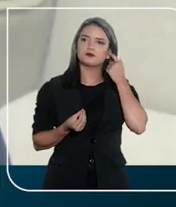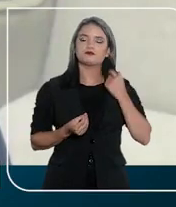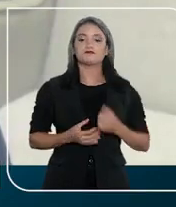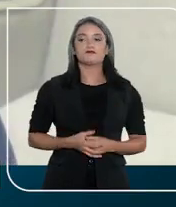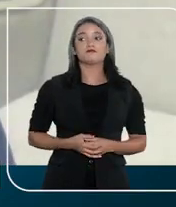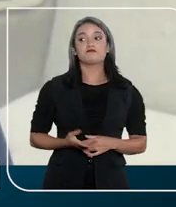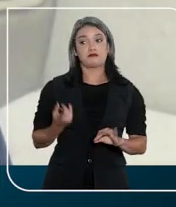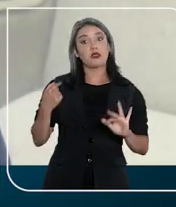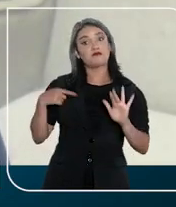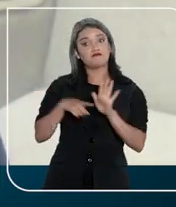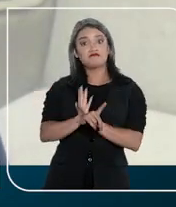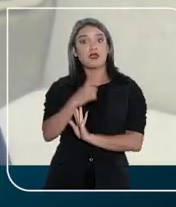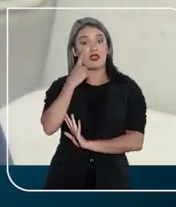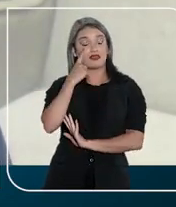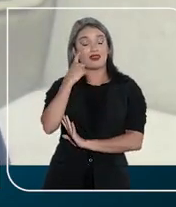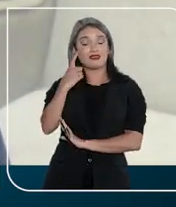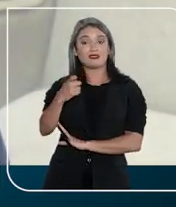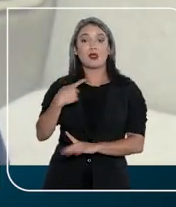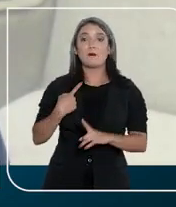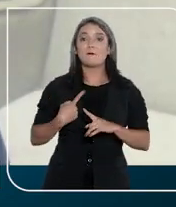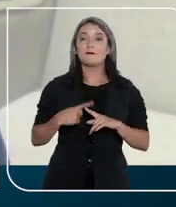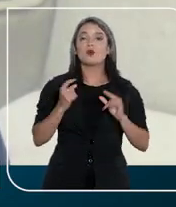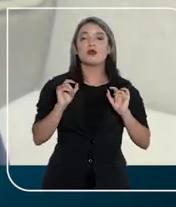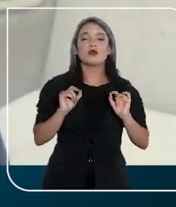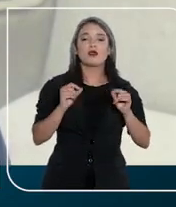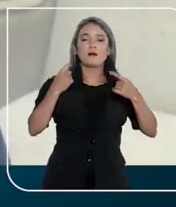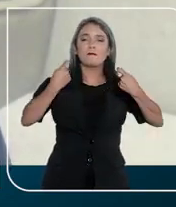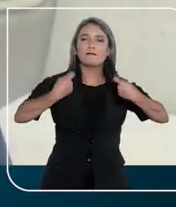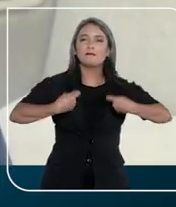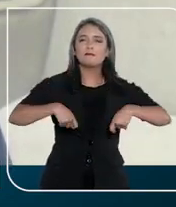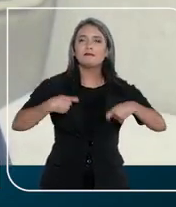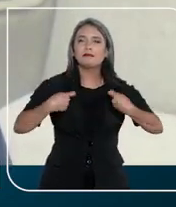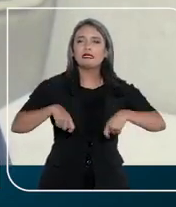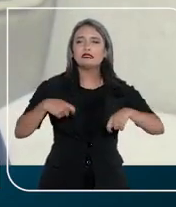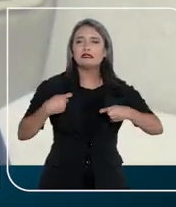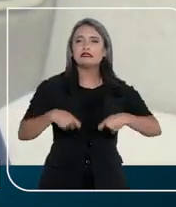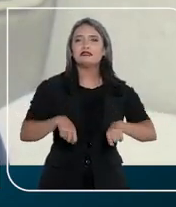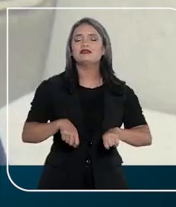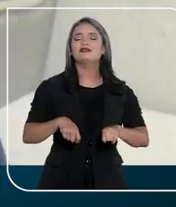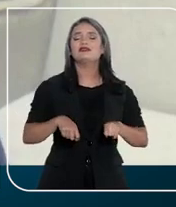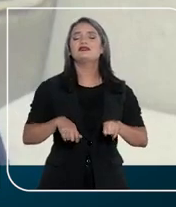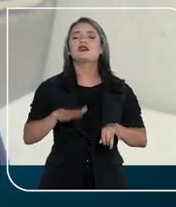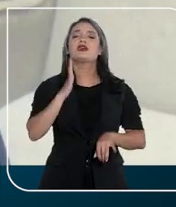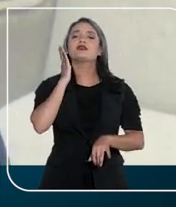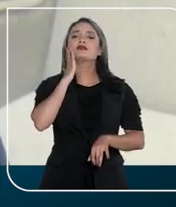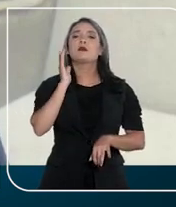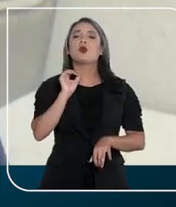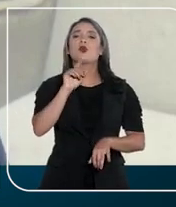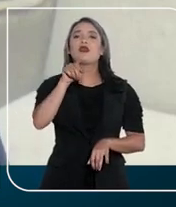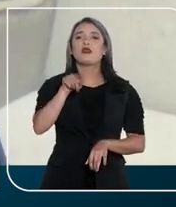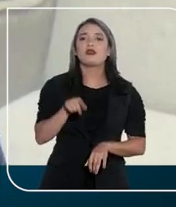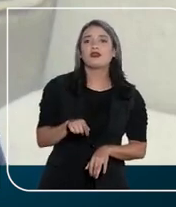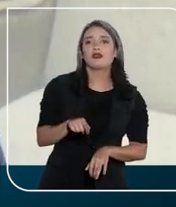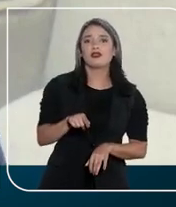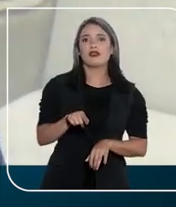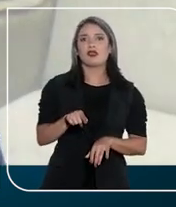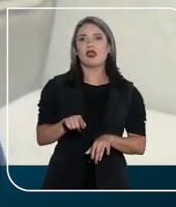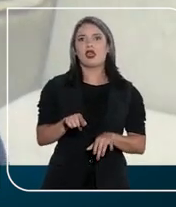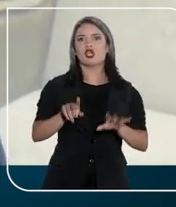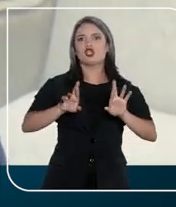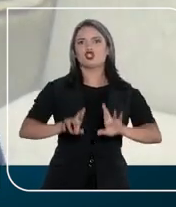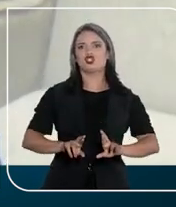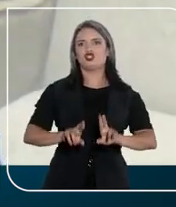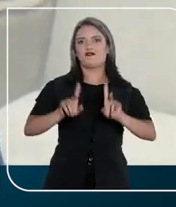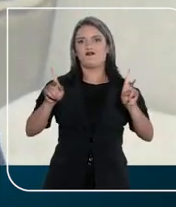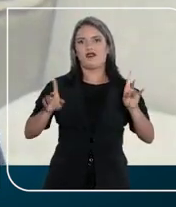muito interessante, porque assim, a gente tem que definir inicialmente o que seria exatamente a questão que foge,